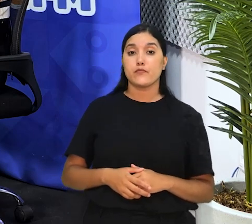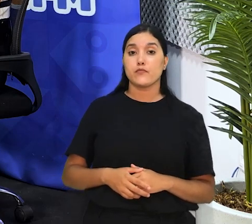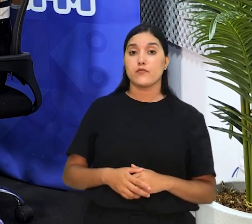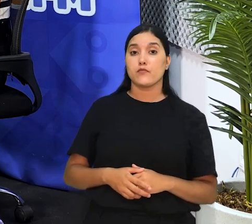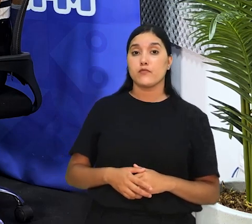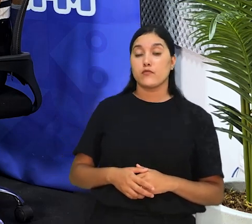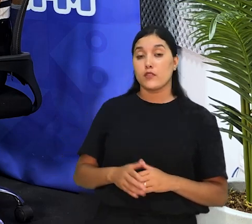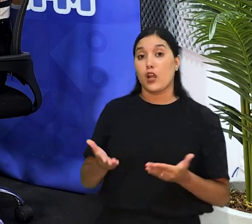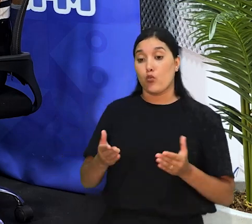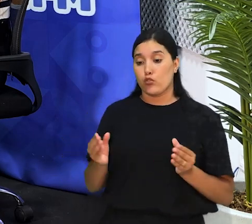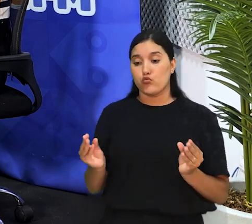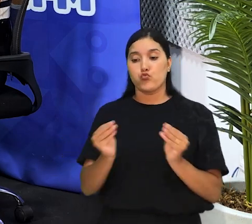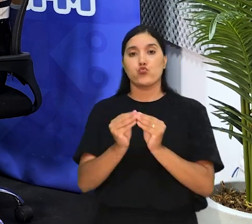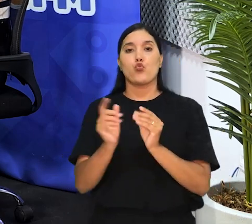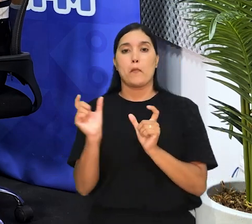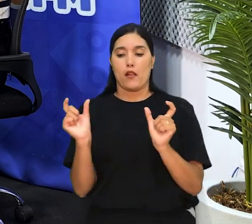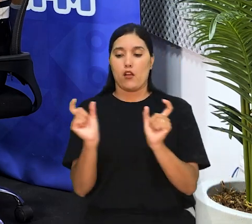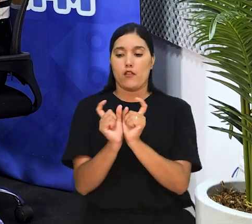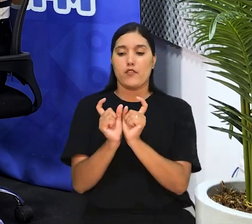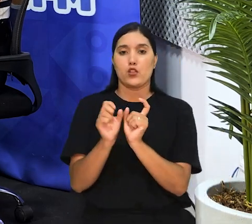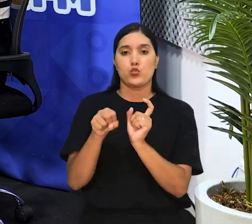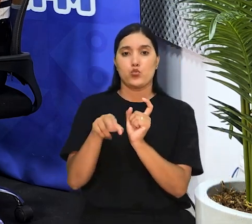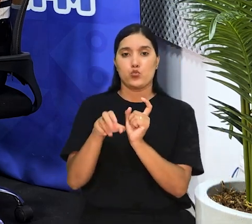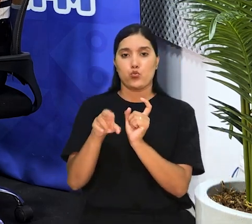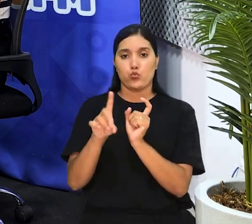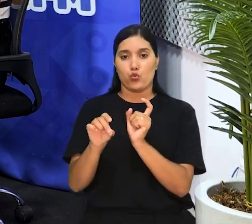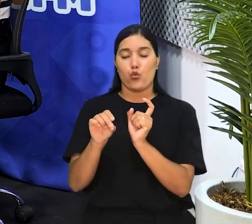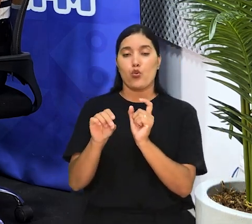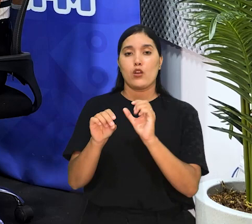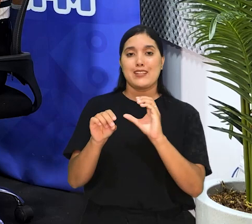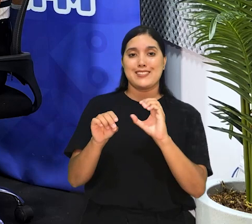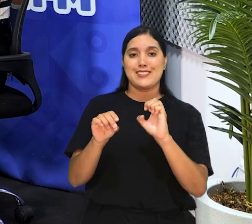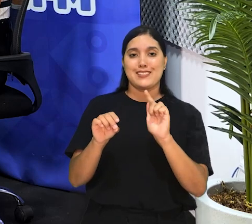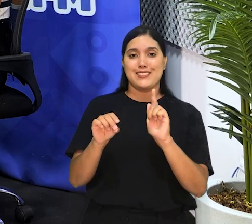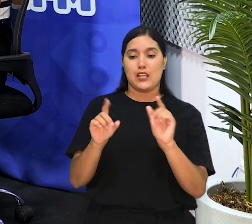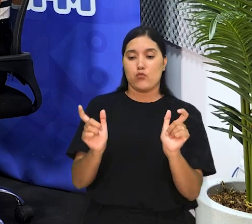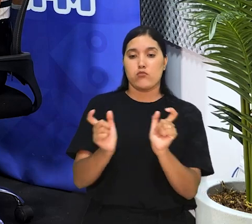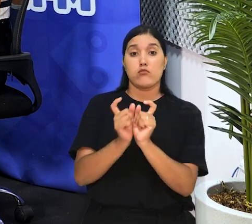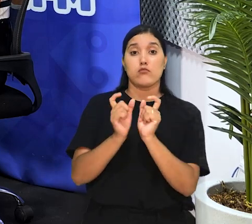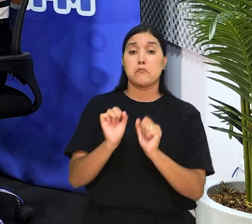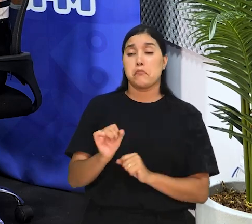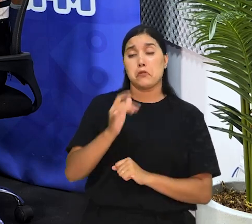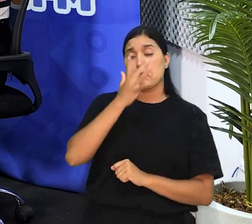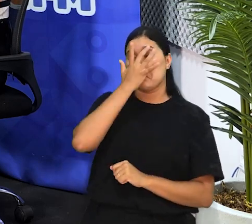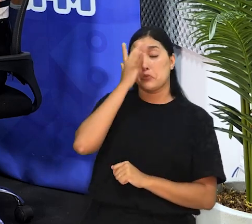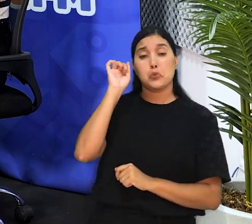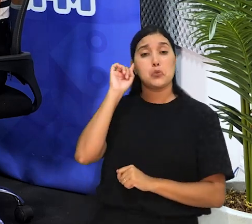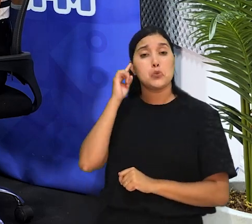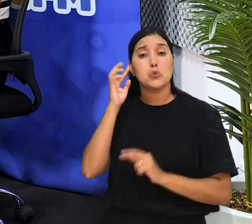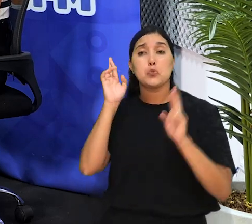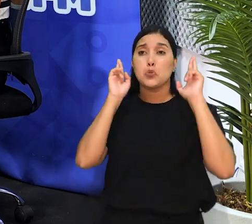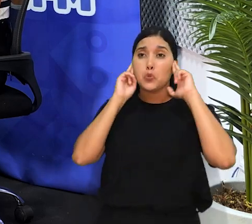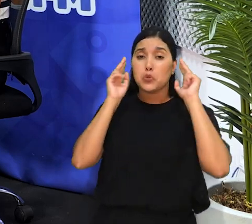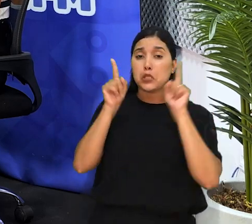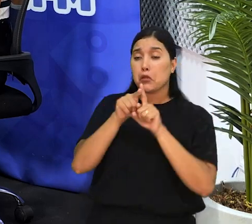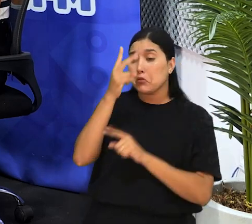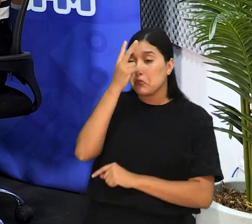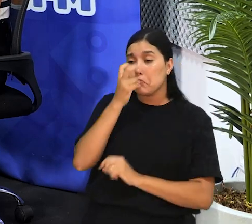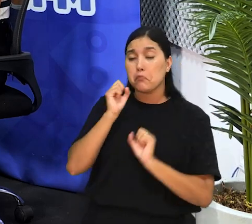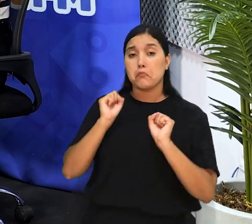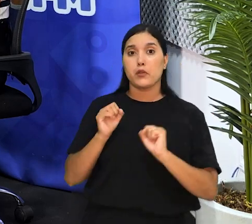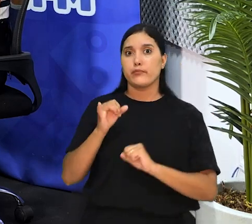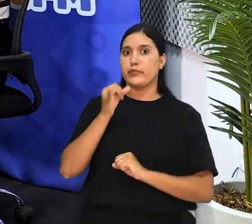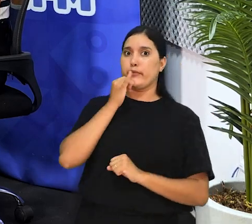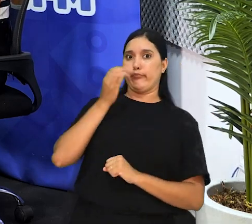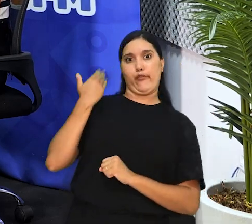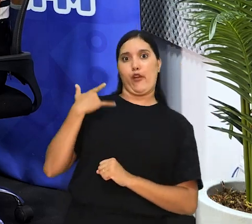foi tirado esse IF, é surdo cego. Assim como tem o surdo, ele também pode não ter a visão. E, inclusive, eu também não